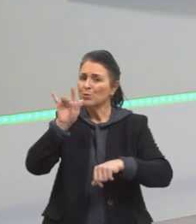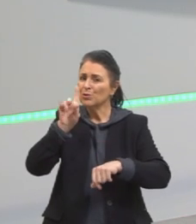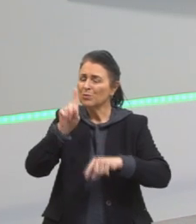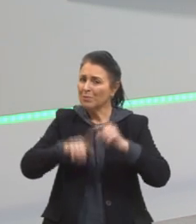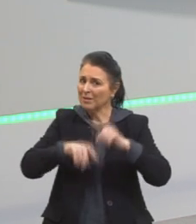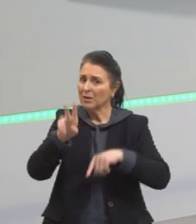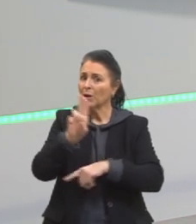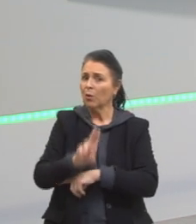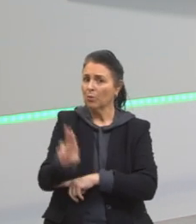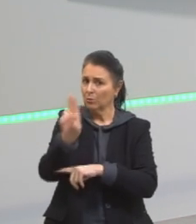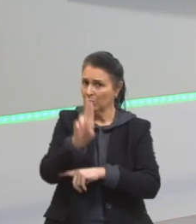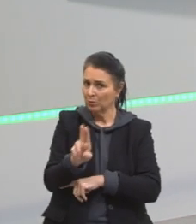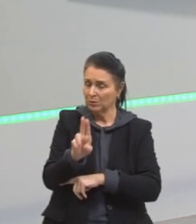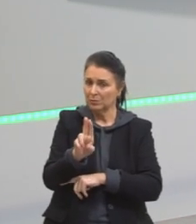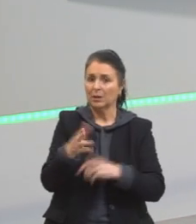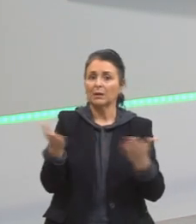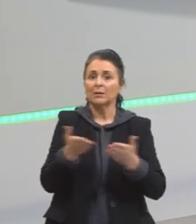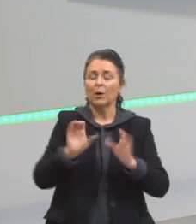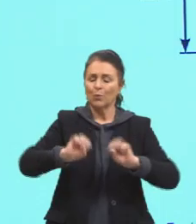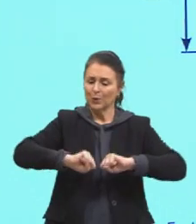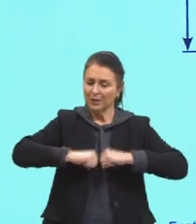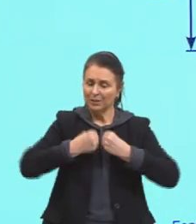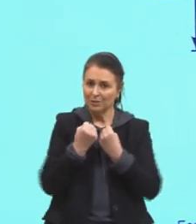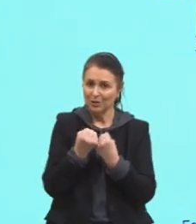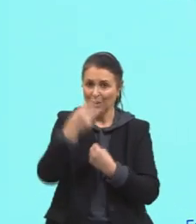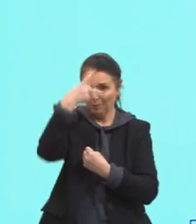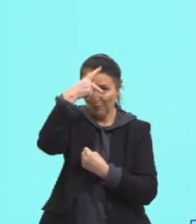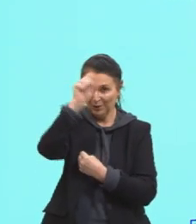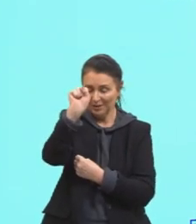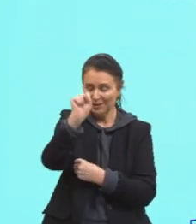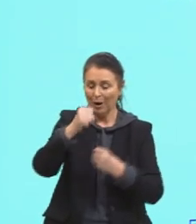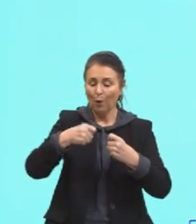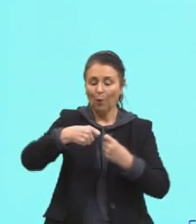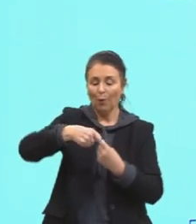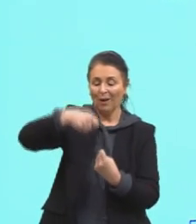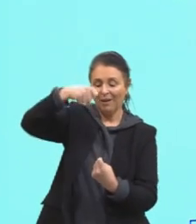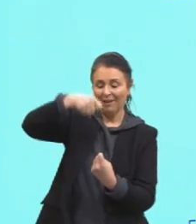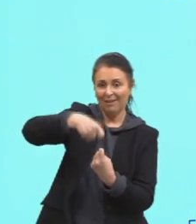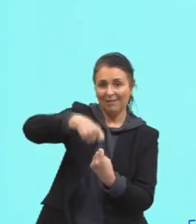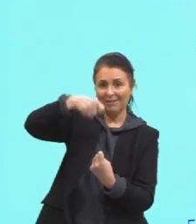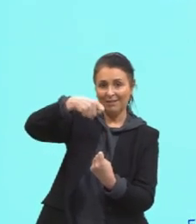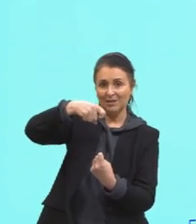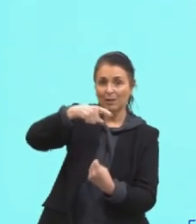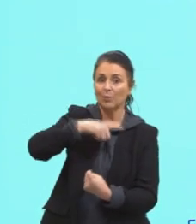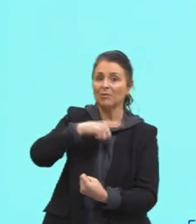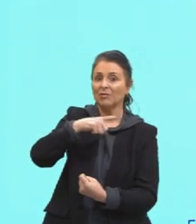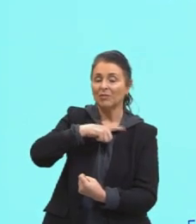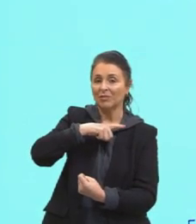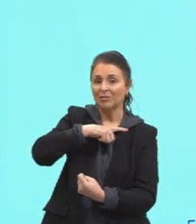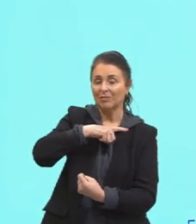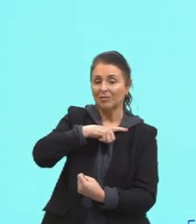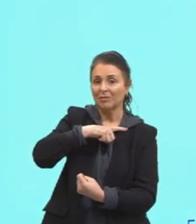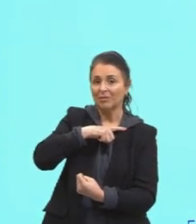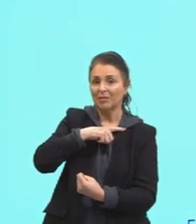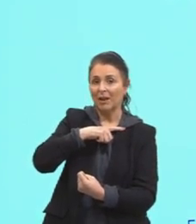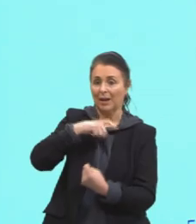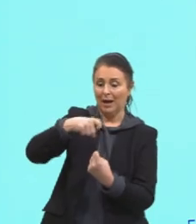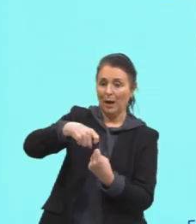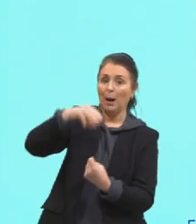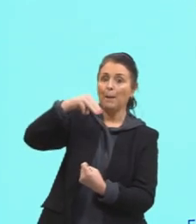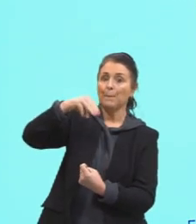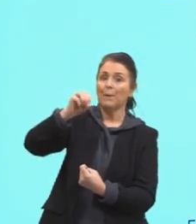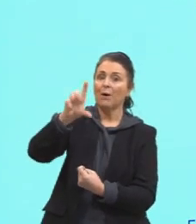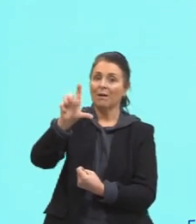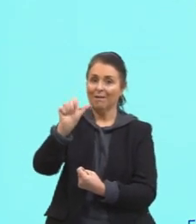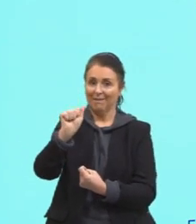disse a energia potencial elástica tá quando a gente tem então essa essa mola